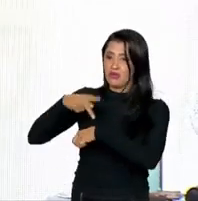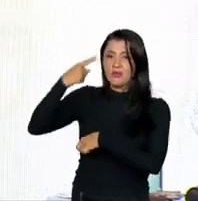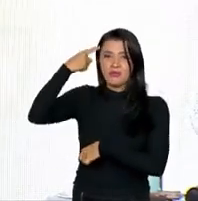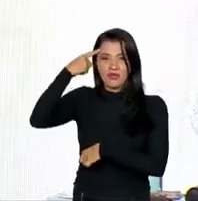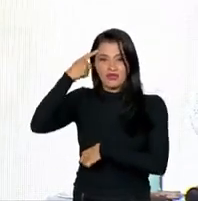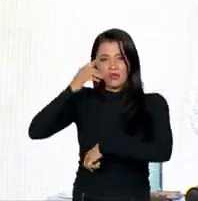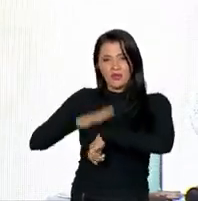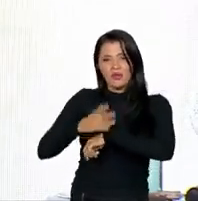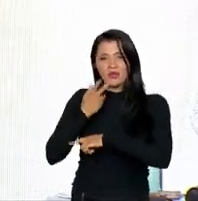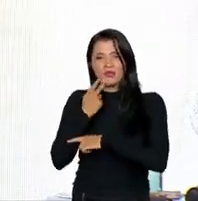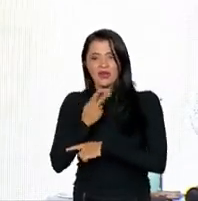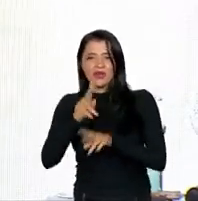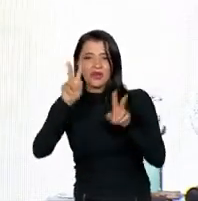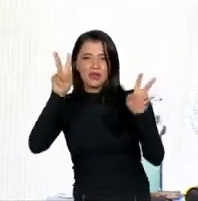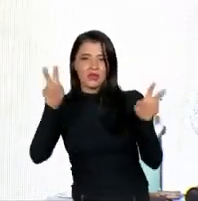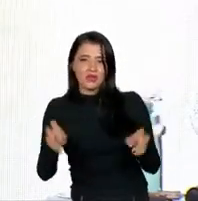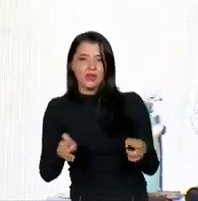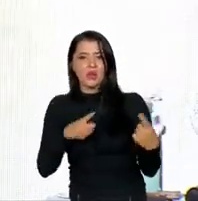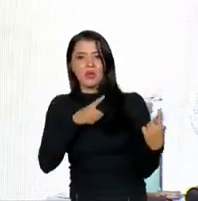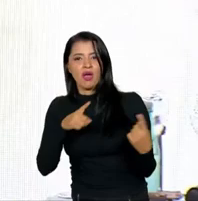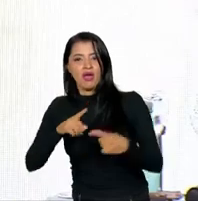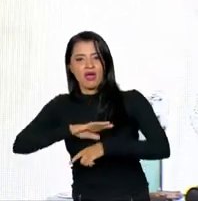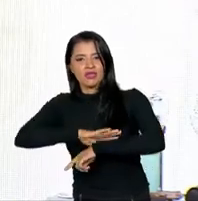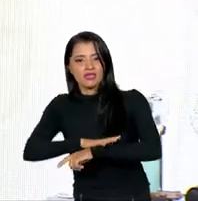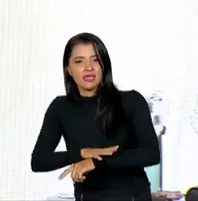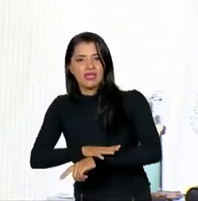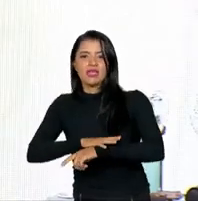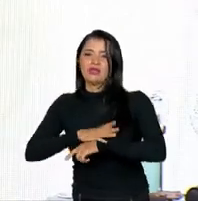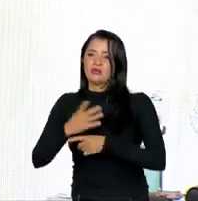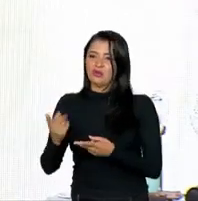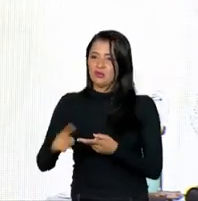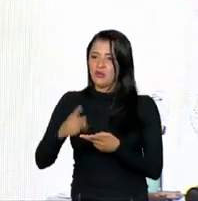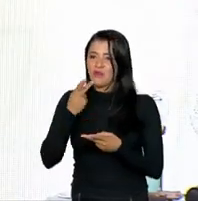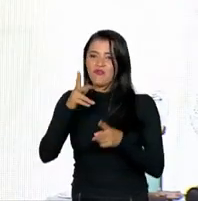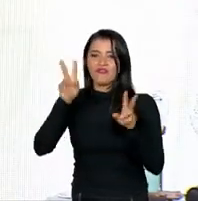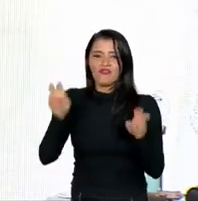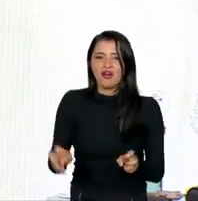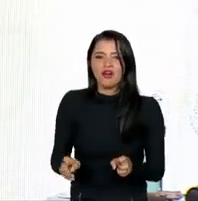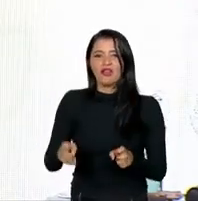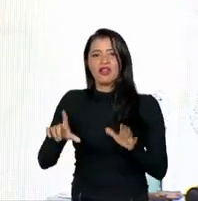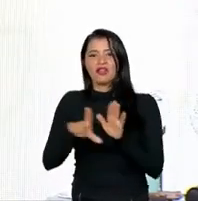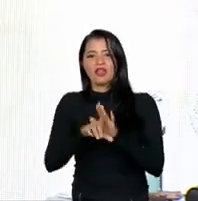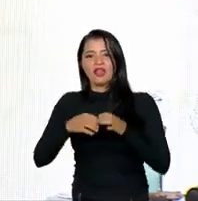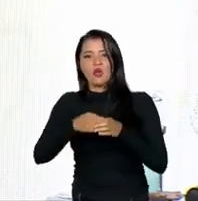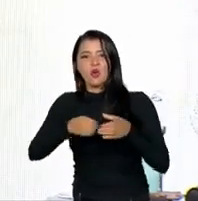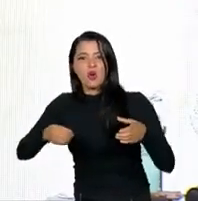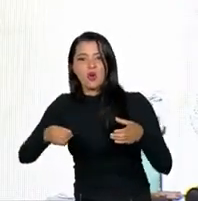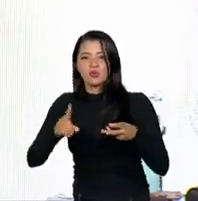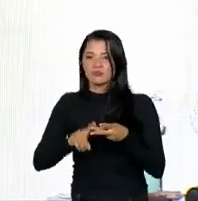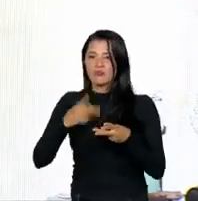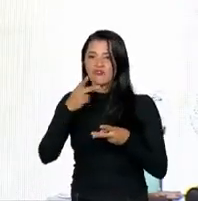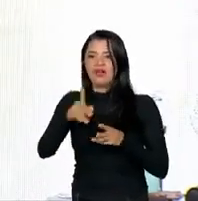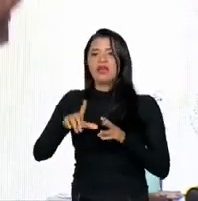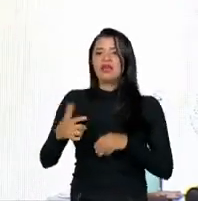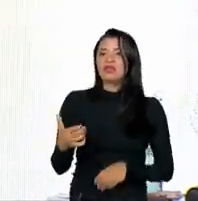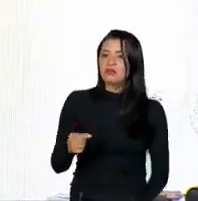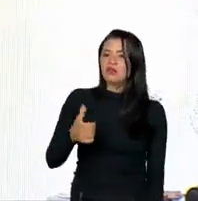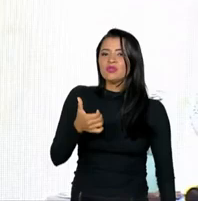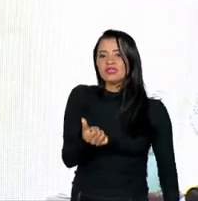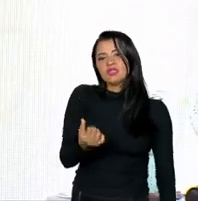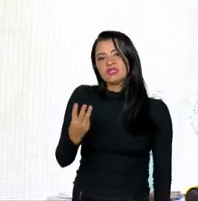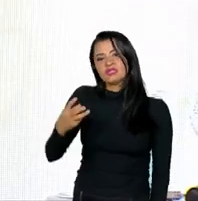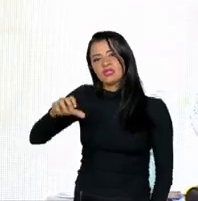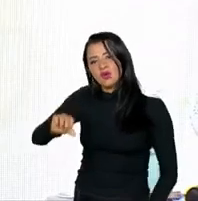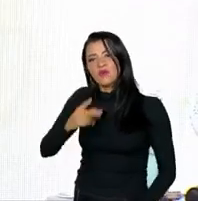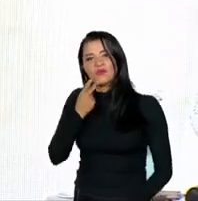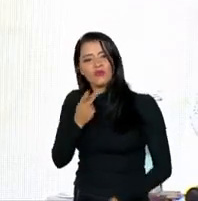que quando a gente fala sobre o combate ao racismo, quando a gente fala sobre lei de cotas, quando a gente fala sobre 10.639,